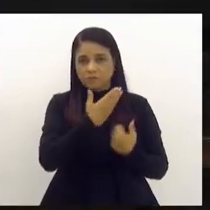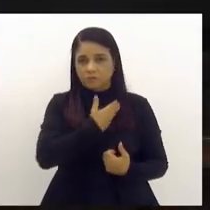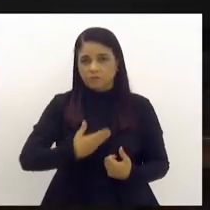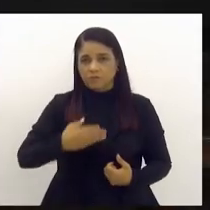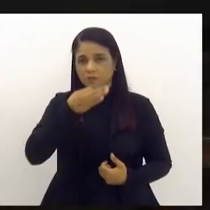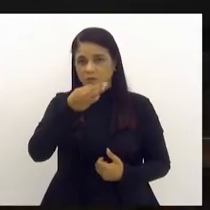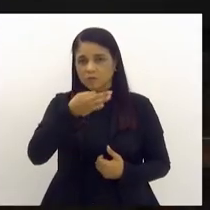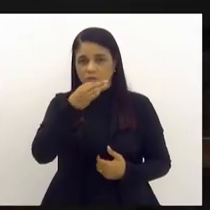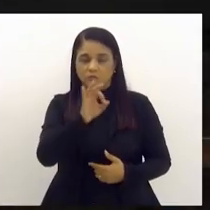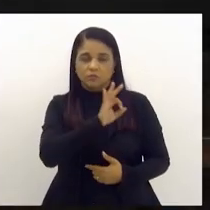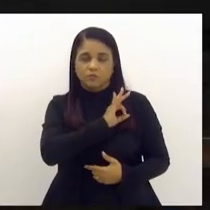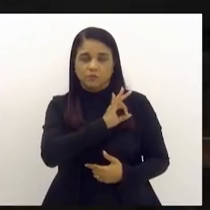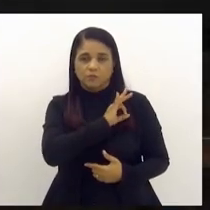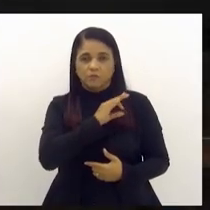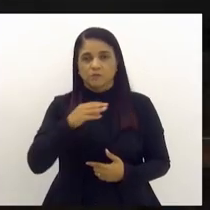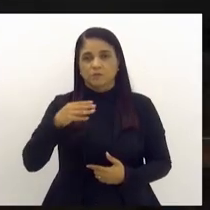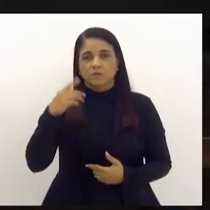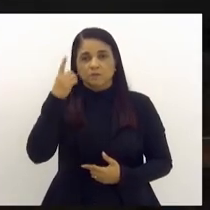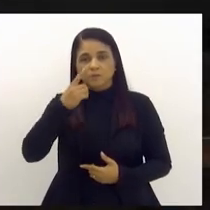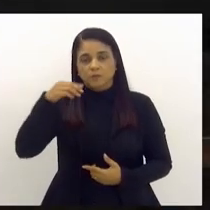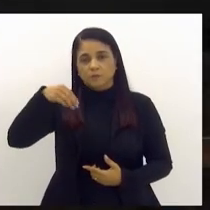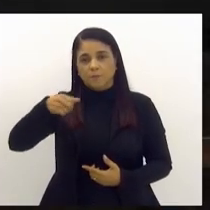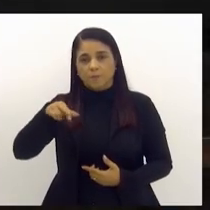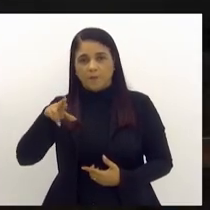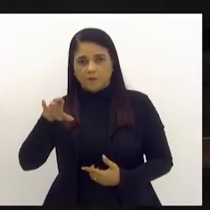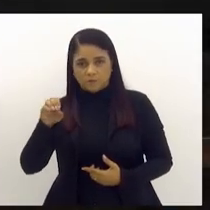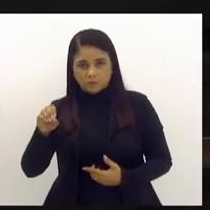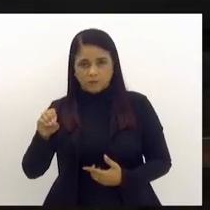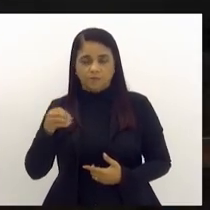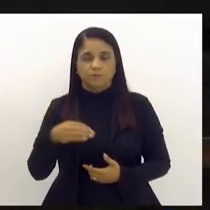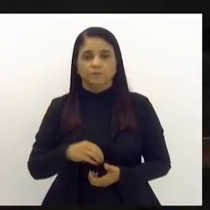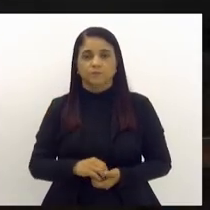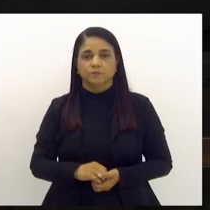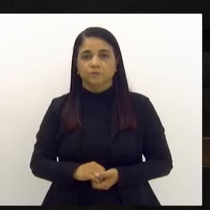e Assuntos de Polícia, deputado Márcio Gualberto.